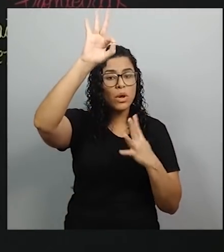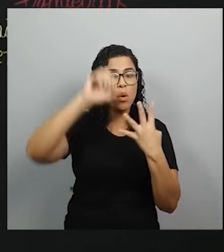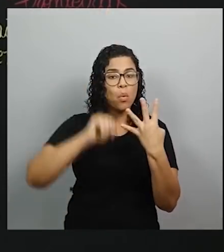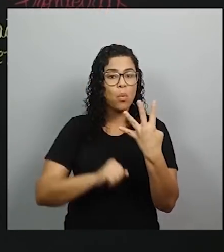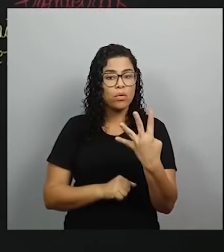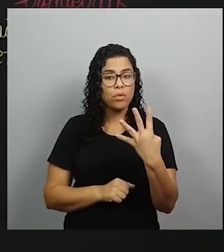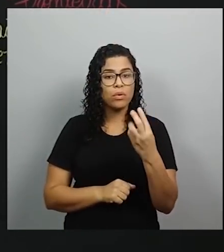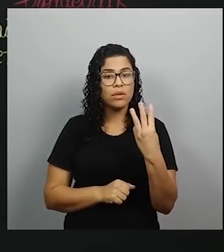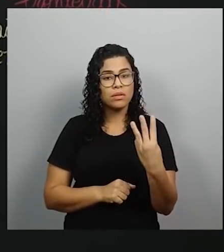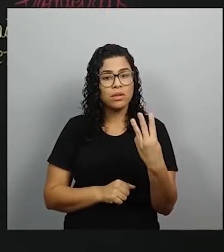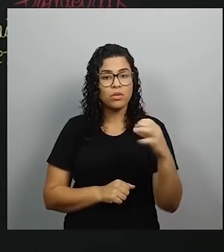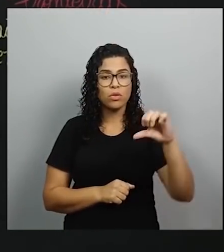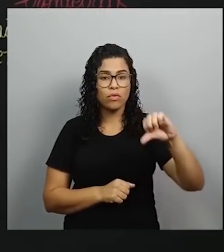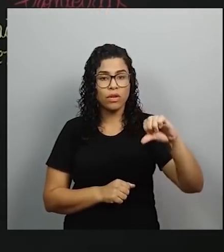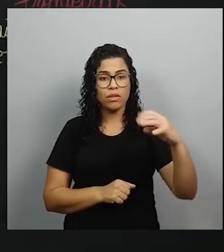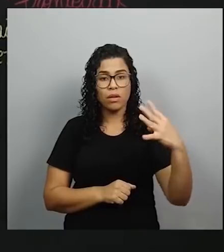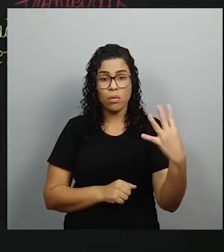4.394